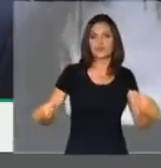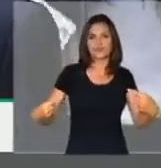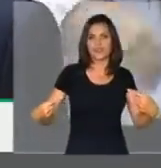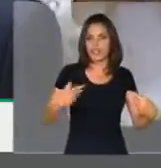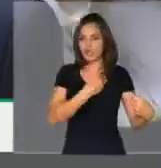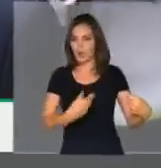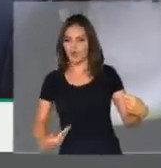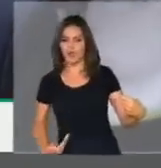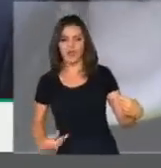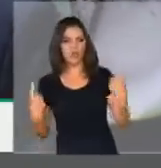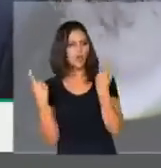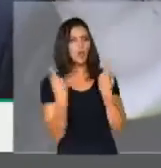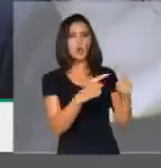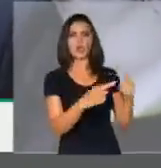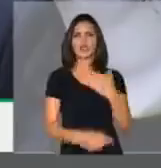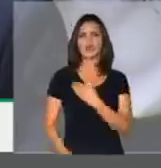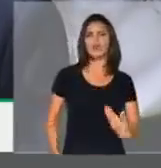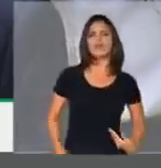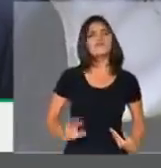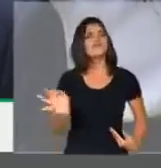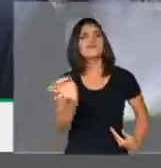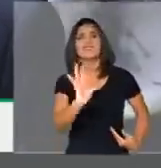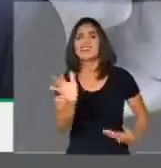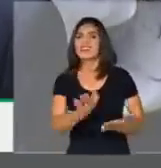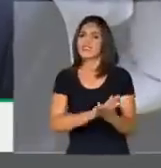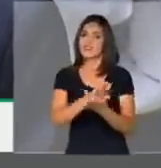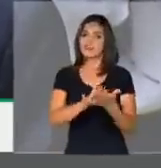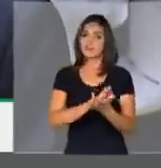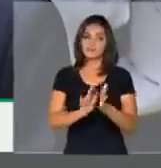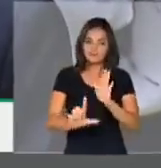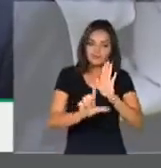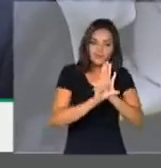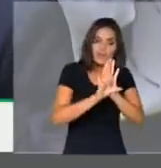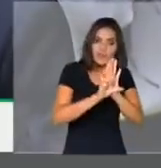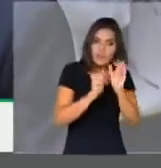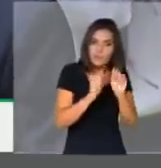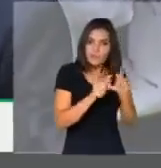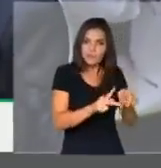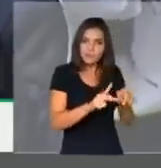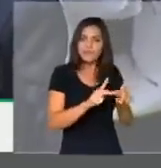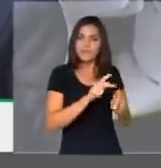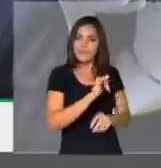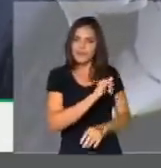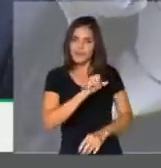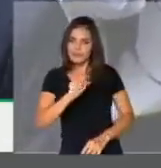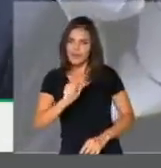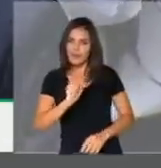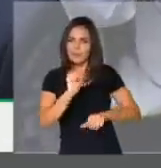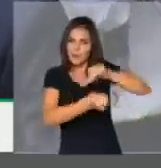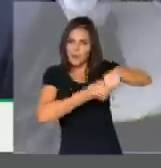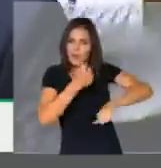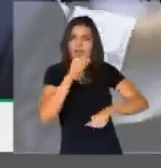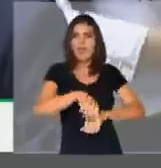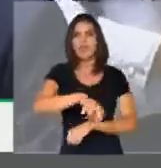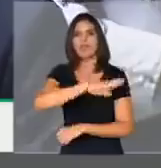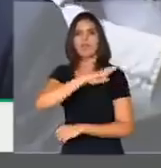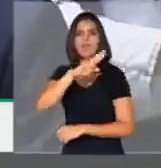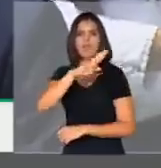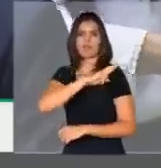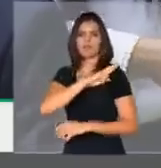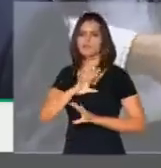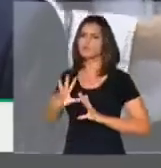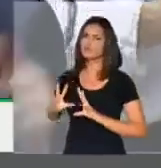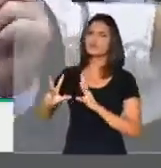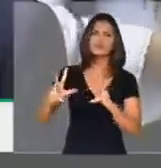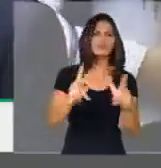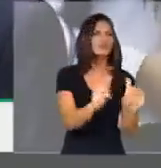situação. A reforma da Previdência é de responsabilidade do conjunto das forças